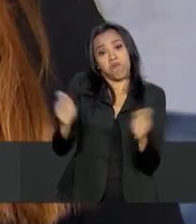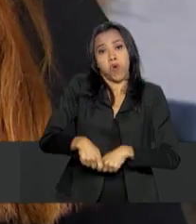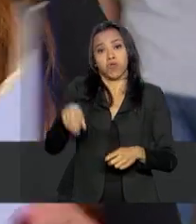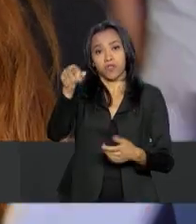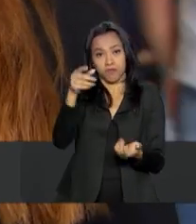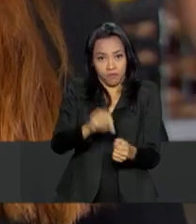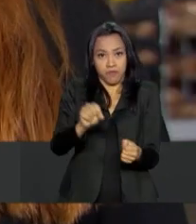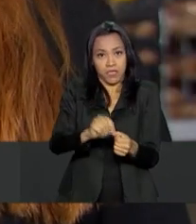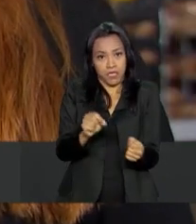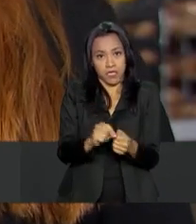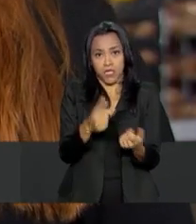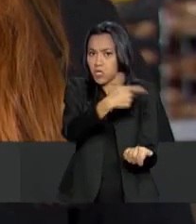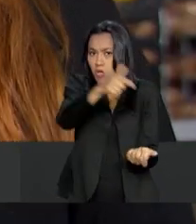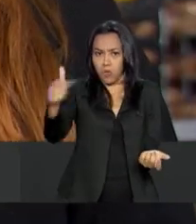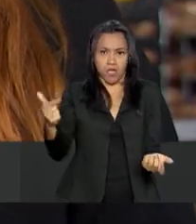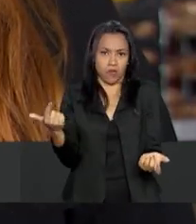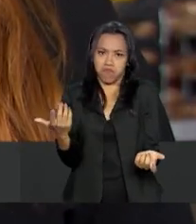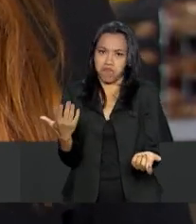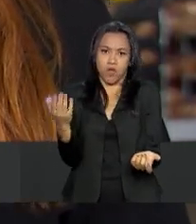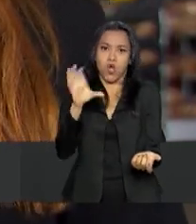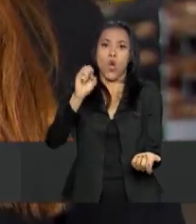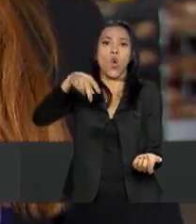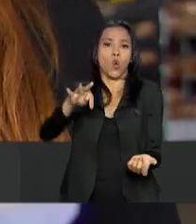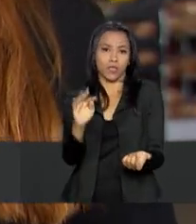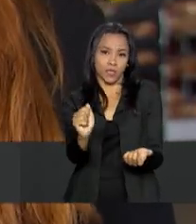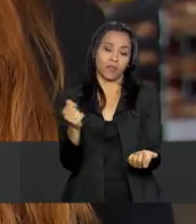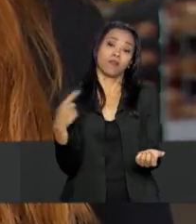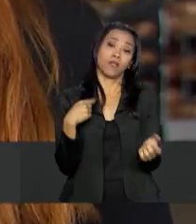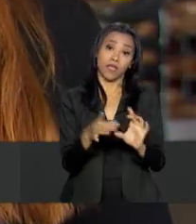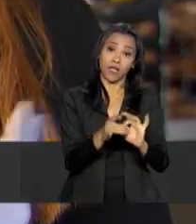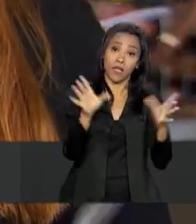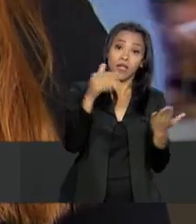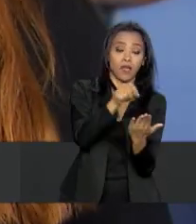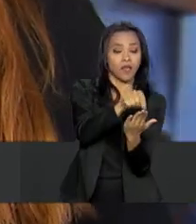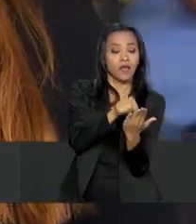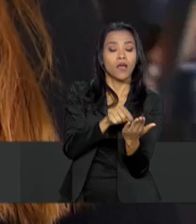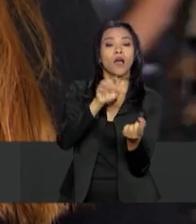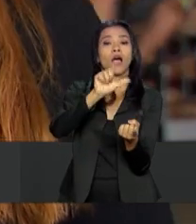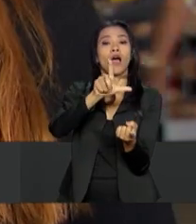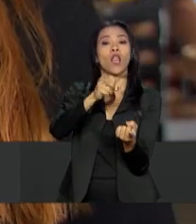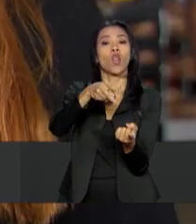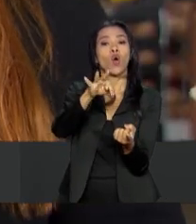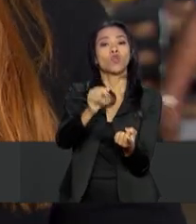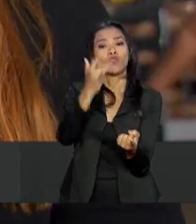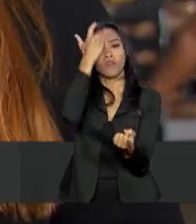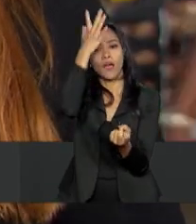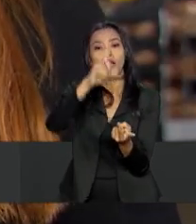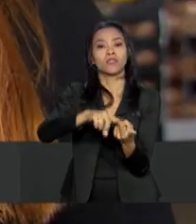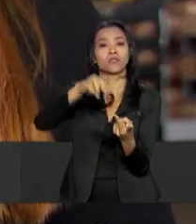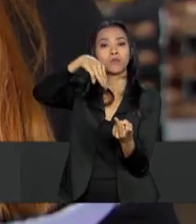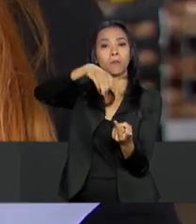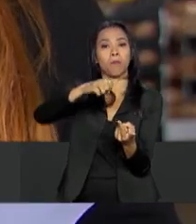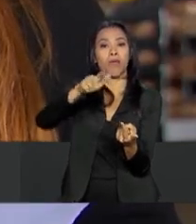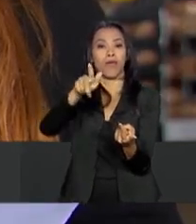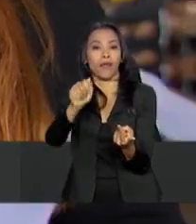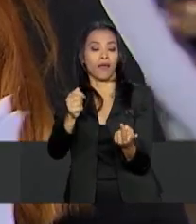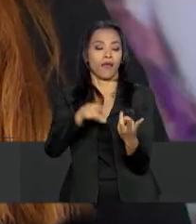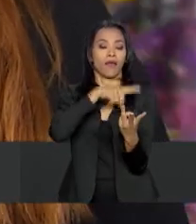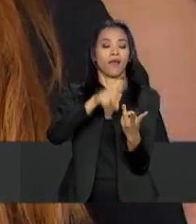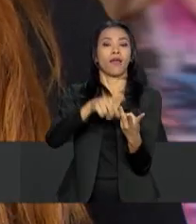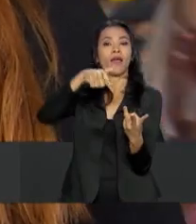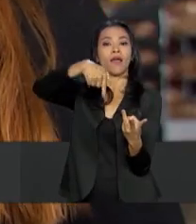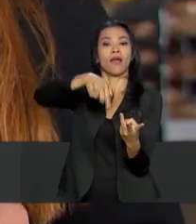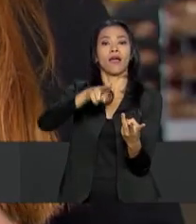banco. Todas as modalidades vão estar disponíveis, como a Loto Fácil, a Mega Sena, a Quina, entre outras.